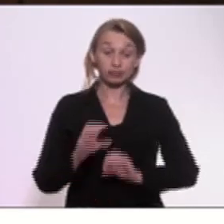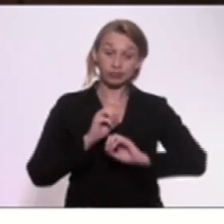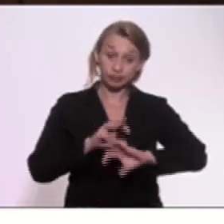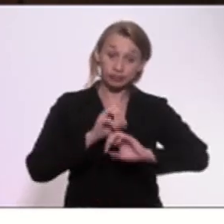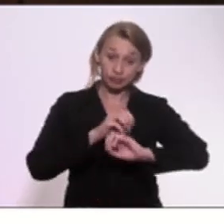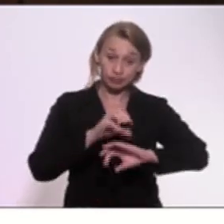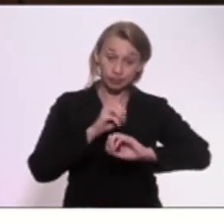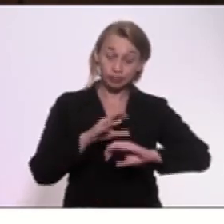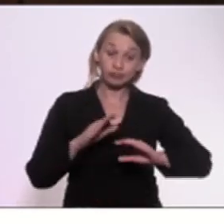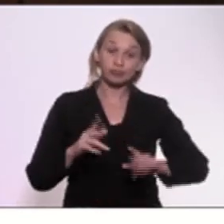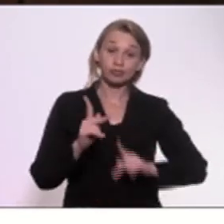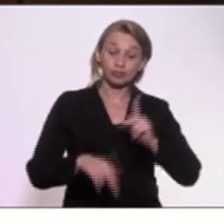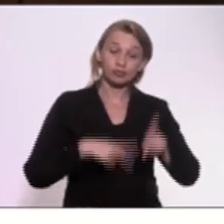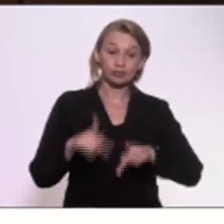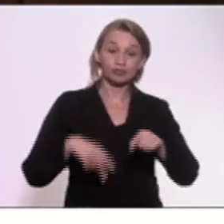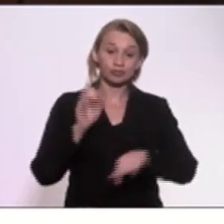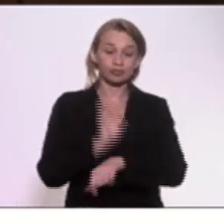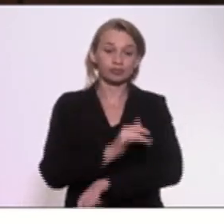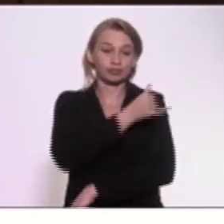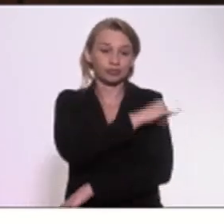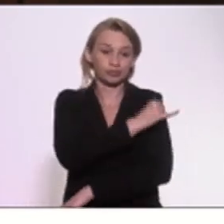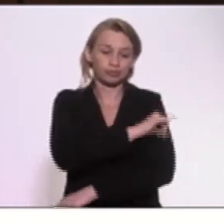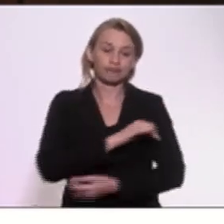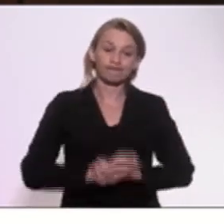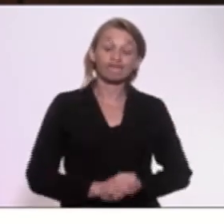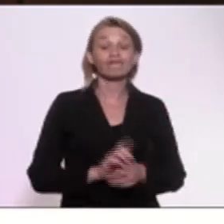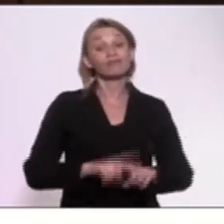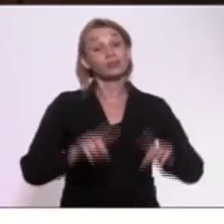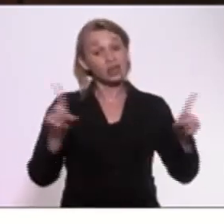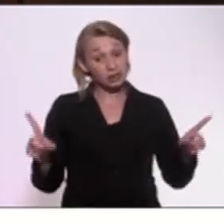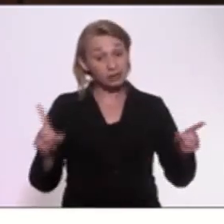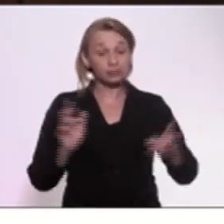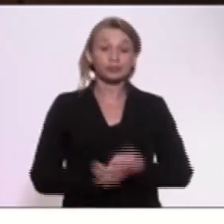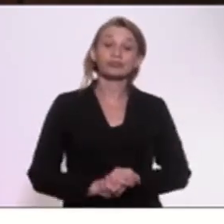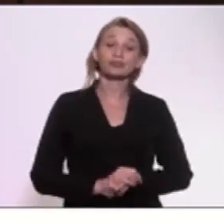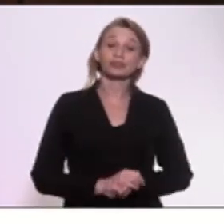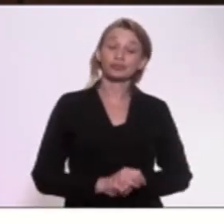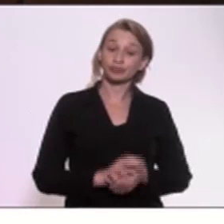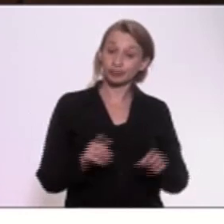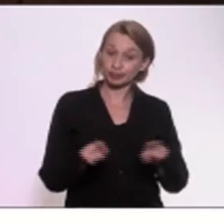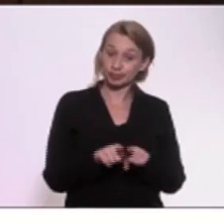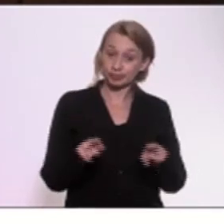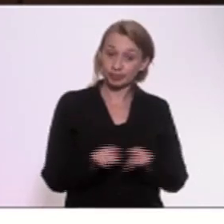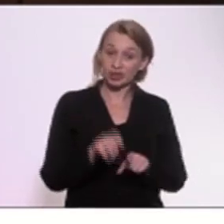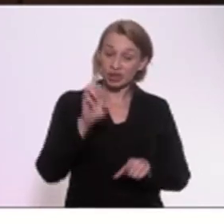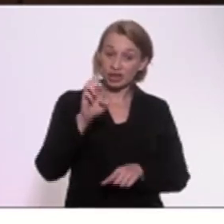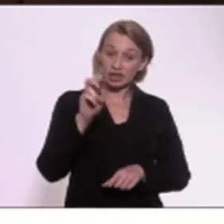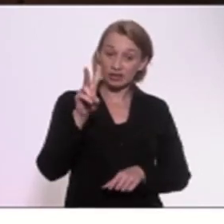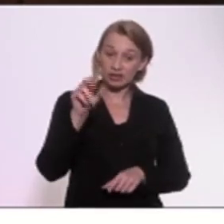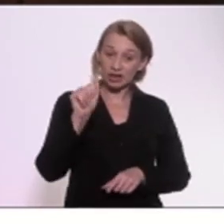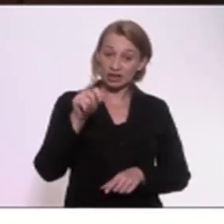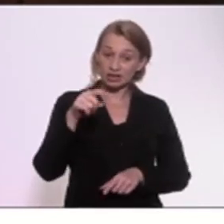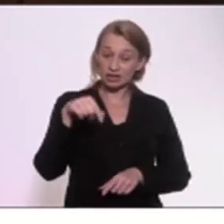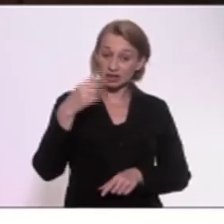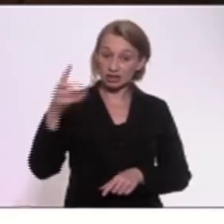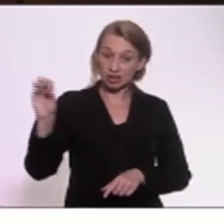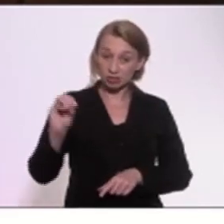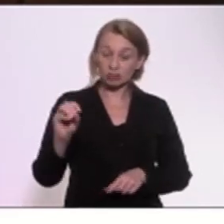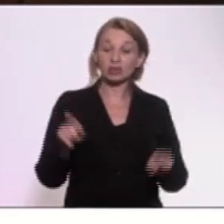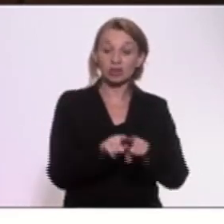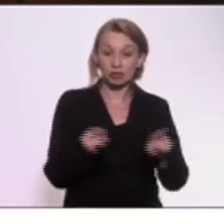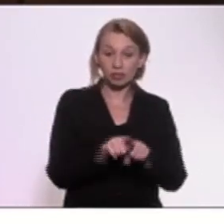para a população do estado do Rio de Janeiro. Mas, tanto a evasão quanto as